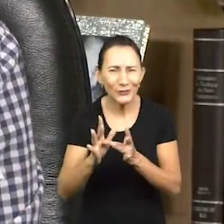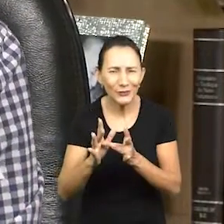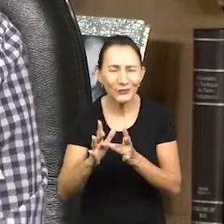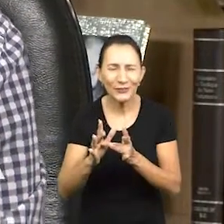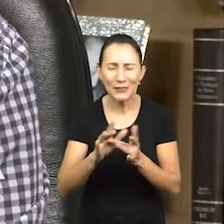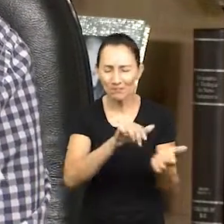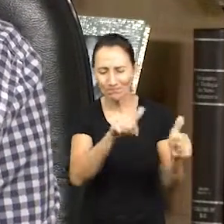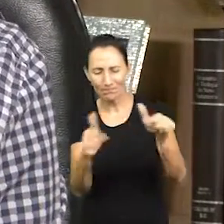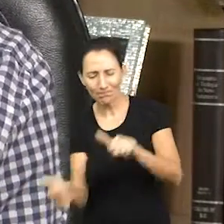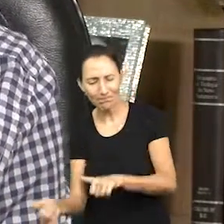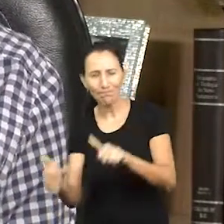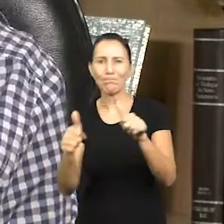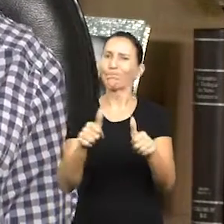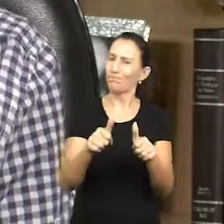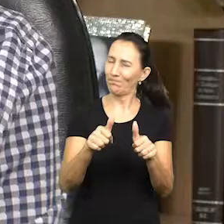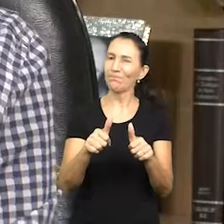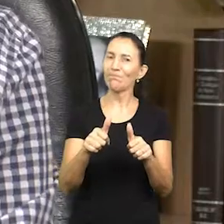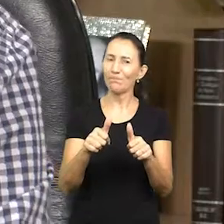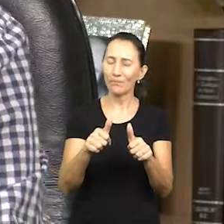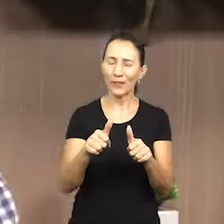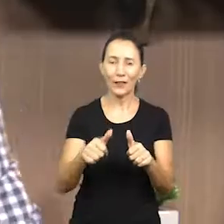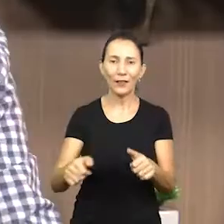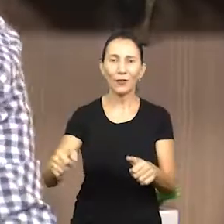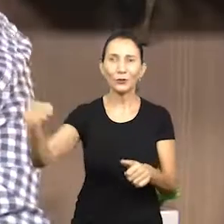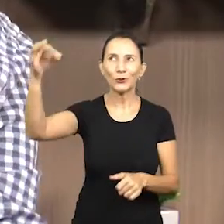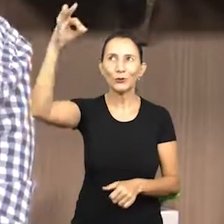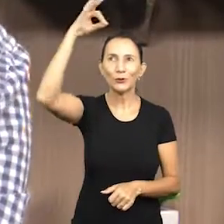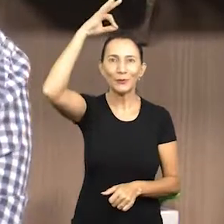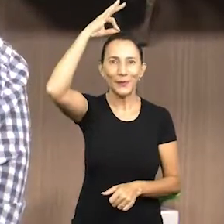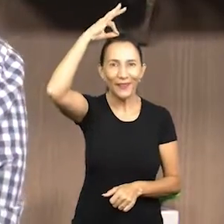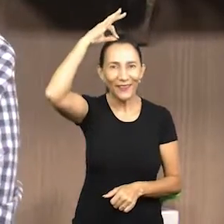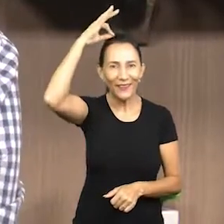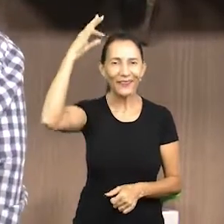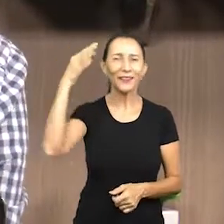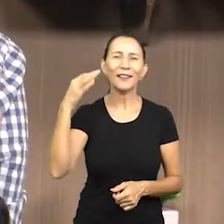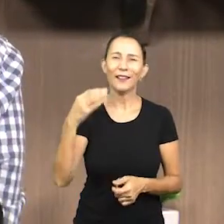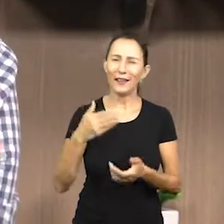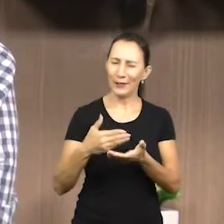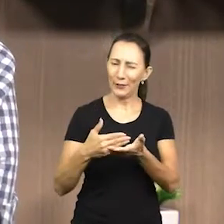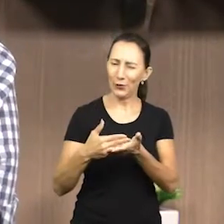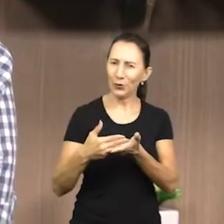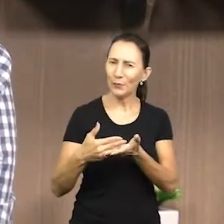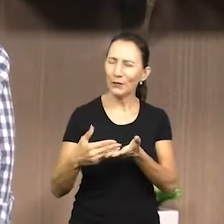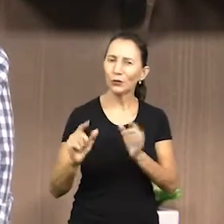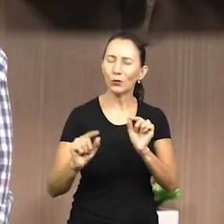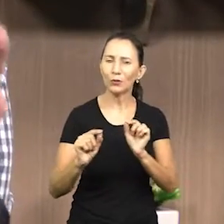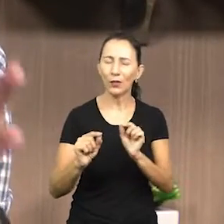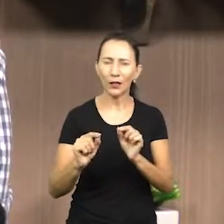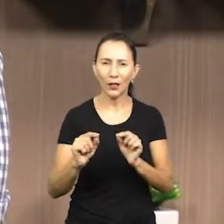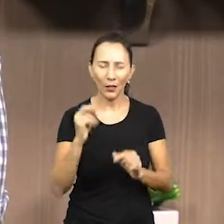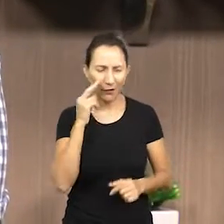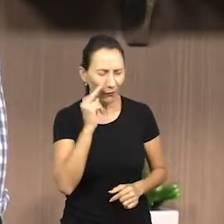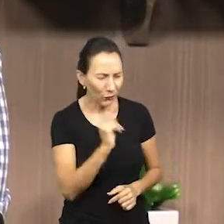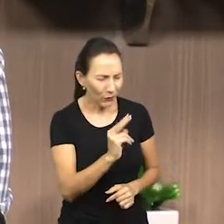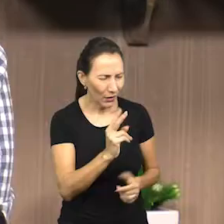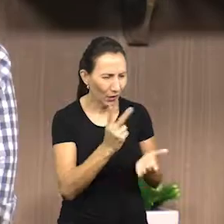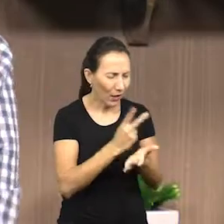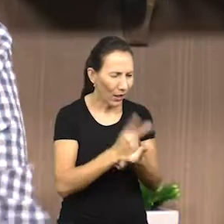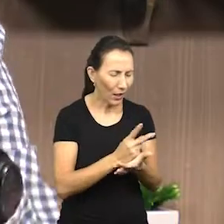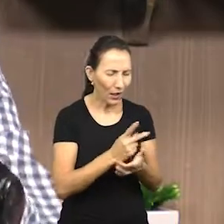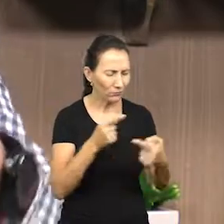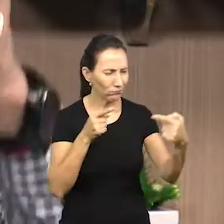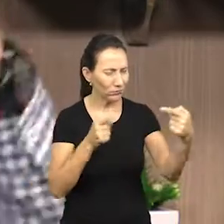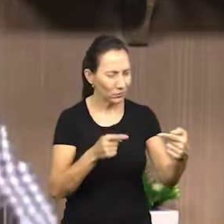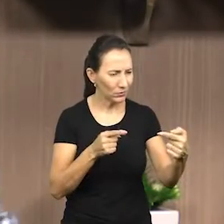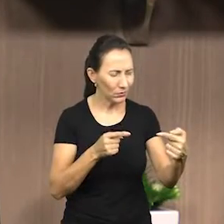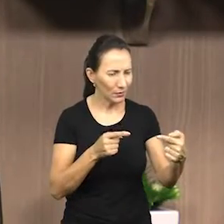revestido do poder do Espírito Santo. E aí eu comecei a confrontar meus colegas de trabalho.